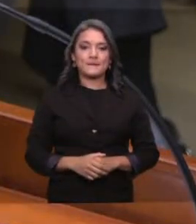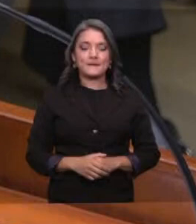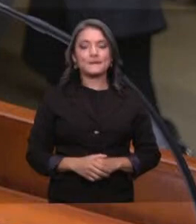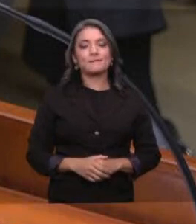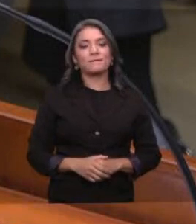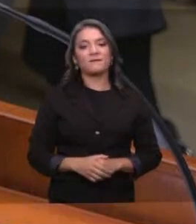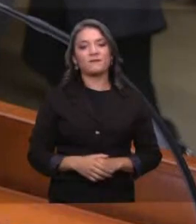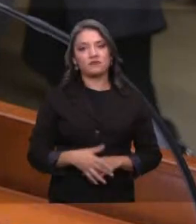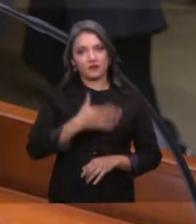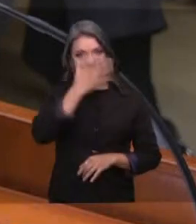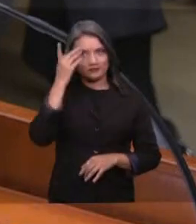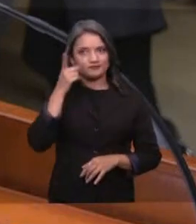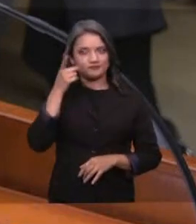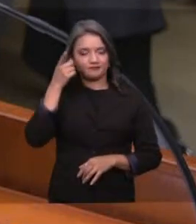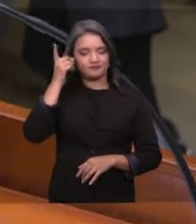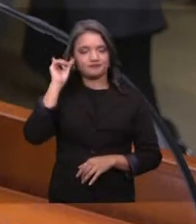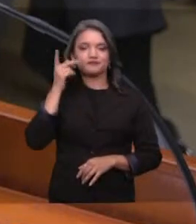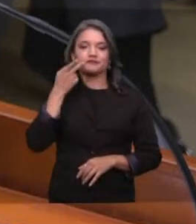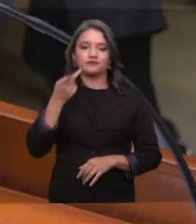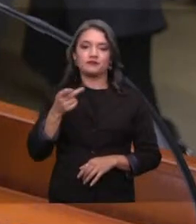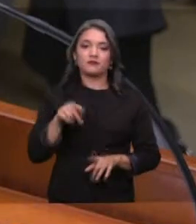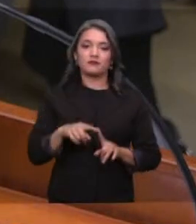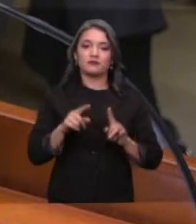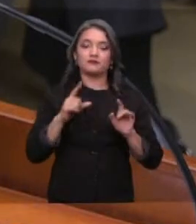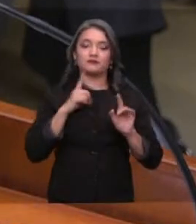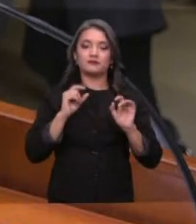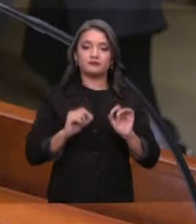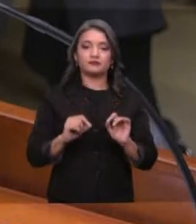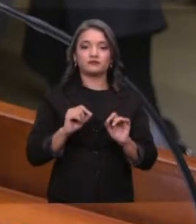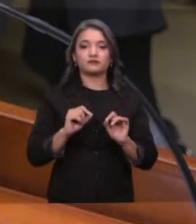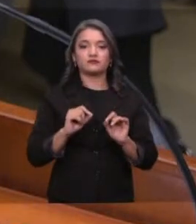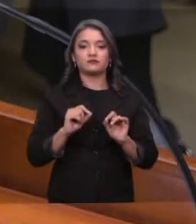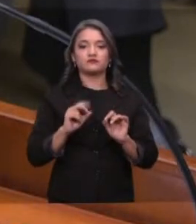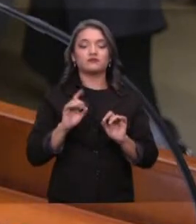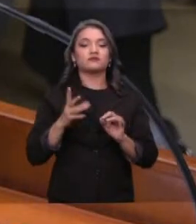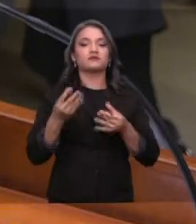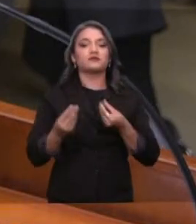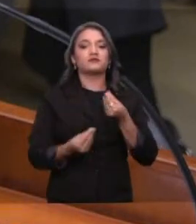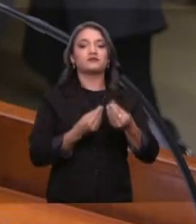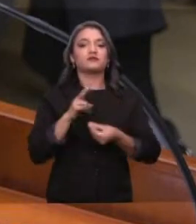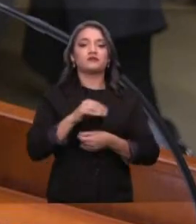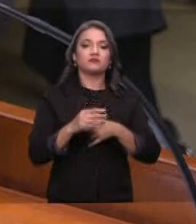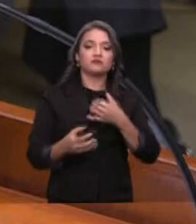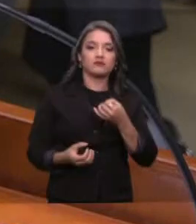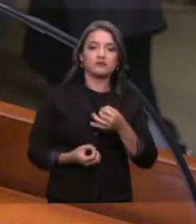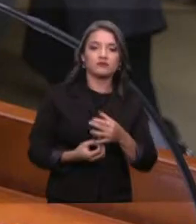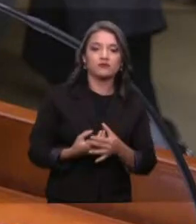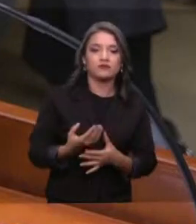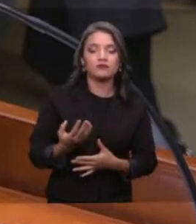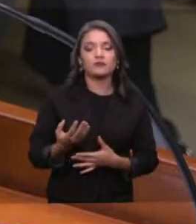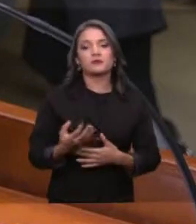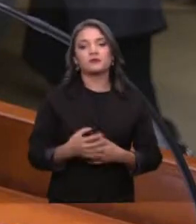trouxe. Na verdade, existe mais uma resignação quanto à forma de implementação e as medidas